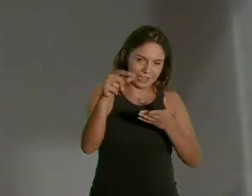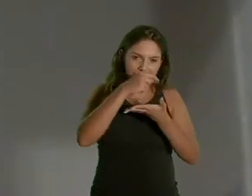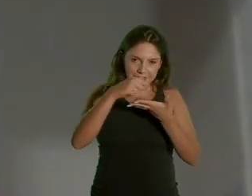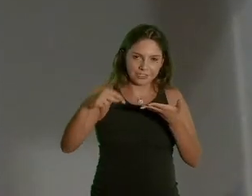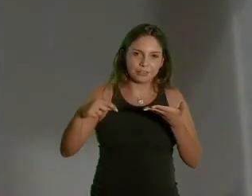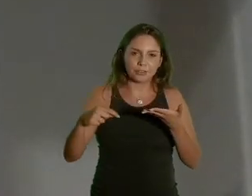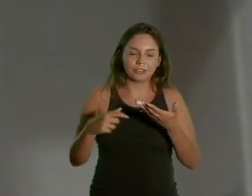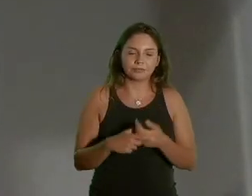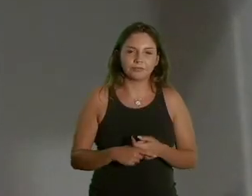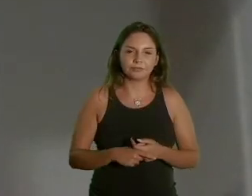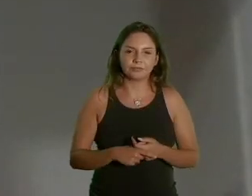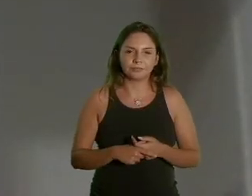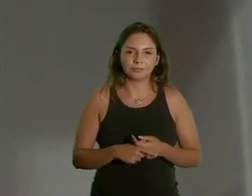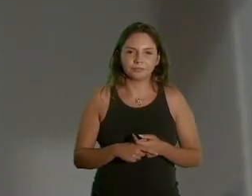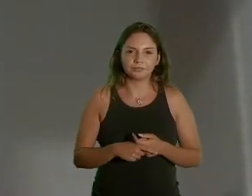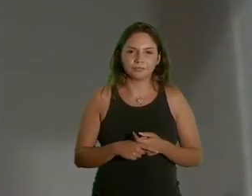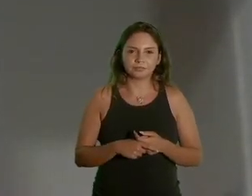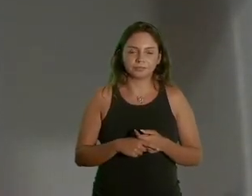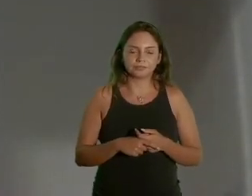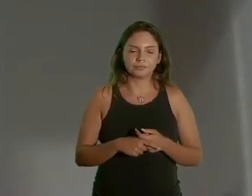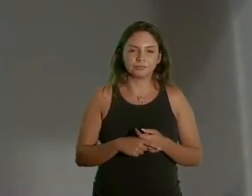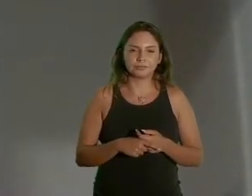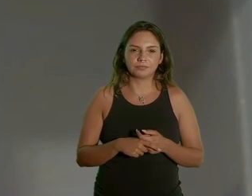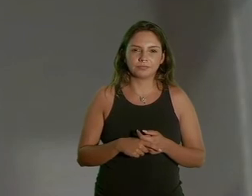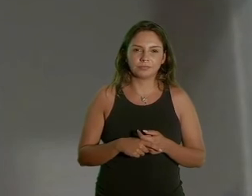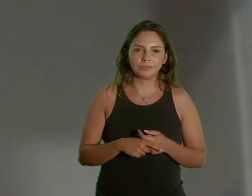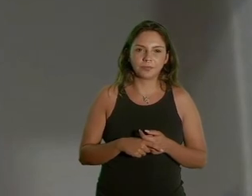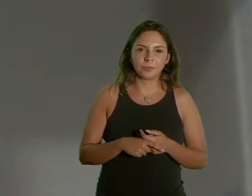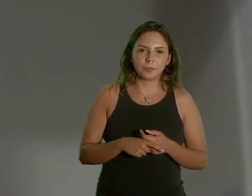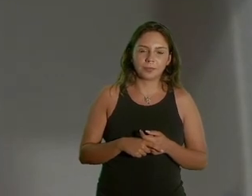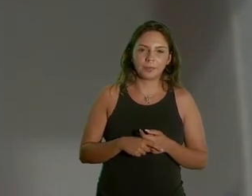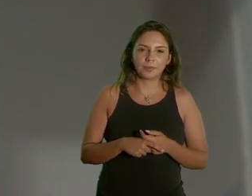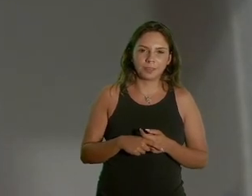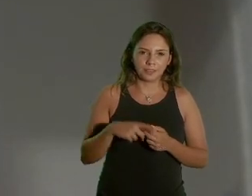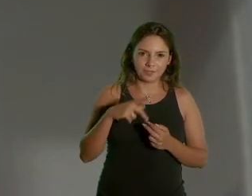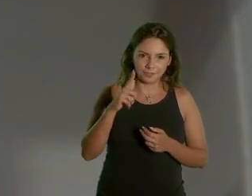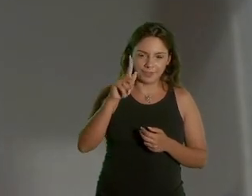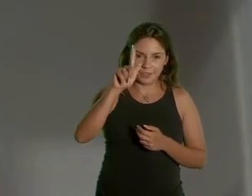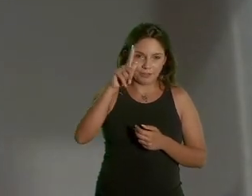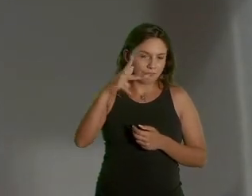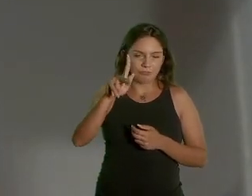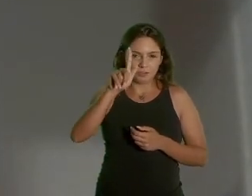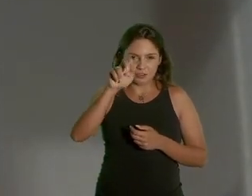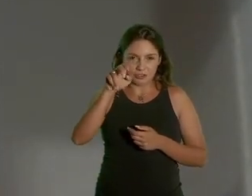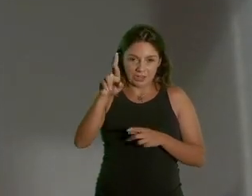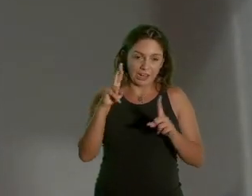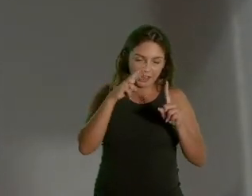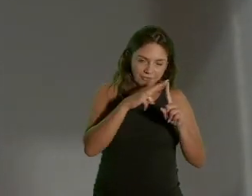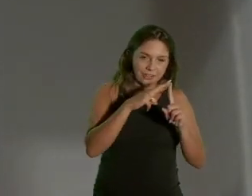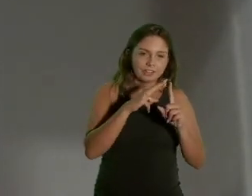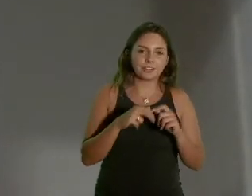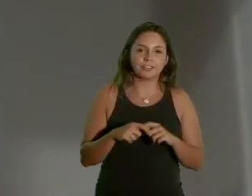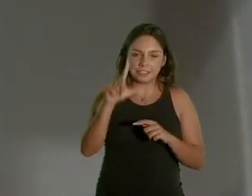escritora, seja no gênero que for, igual disseram aí, se eu não me engano, foi até o Rafael que disse, é uma referência